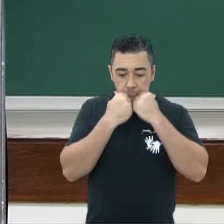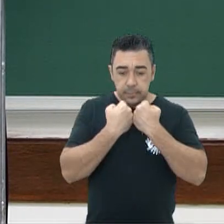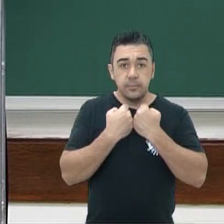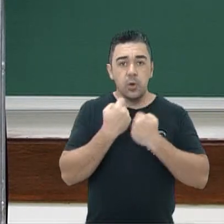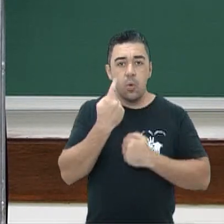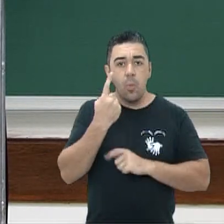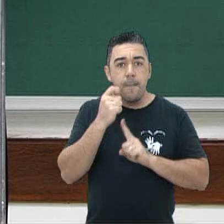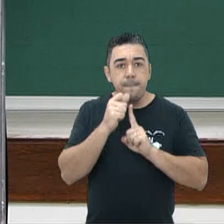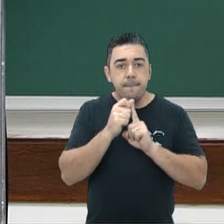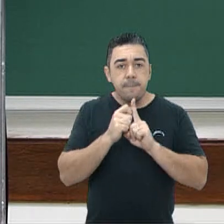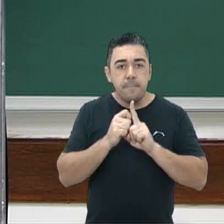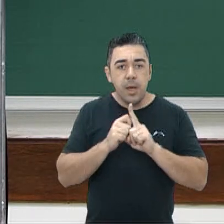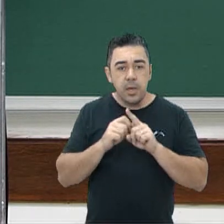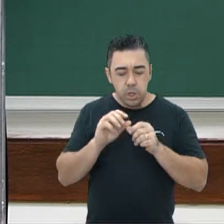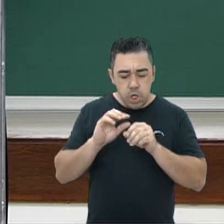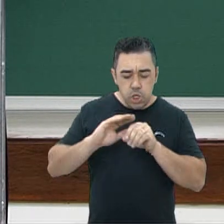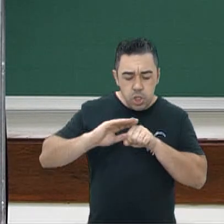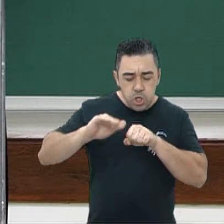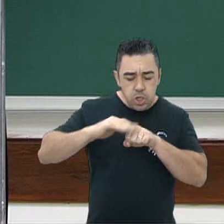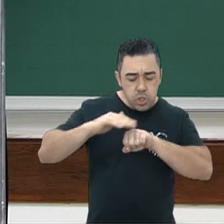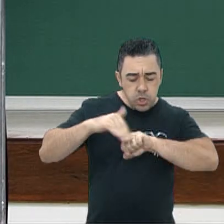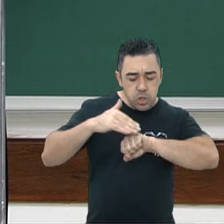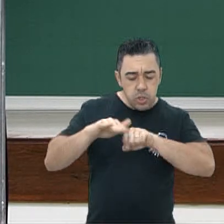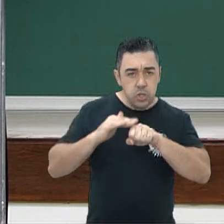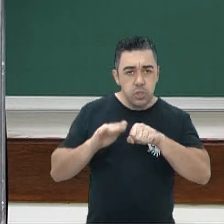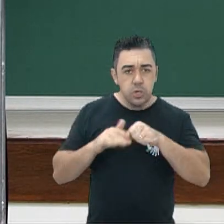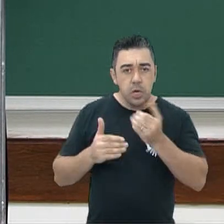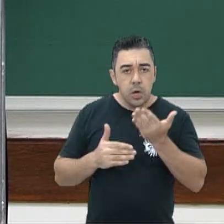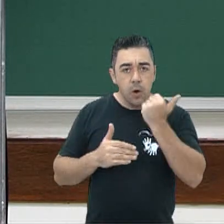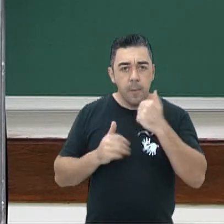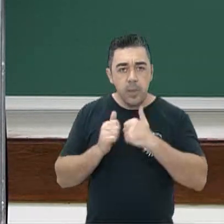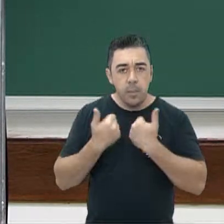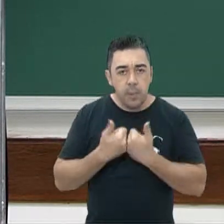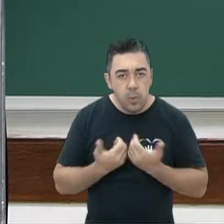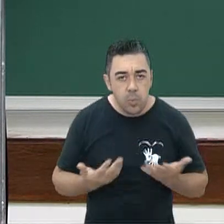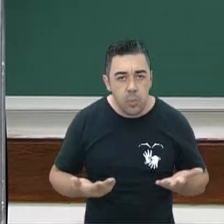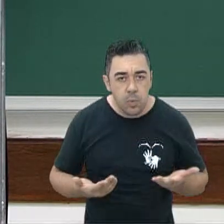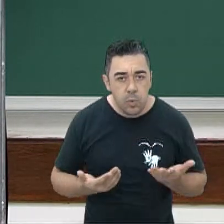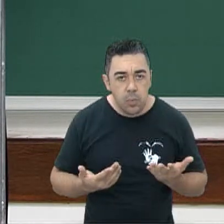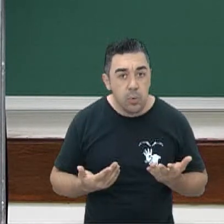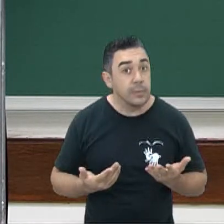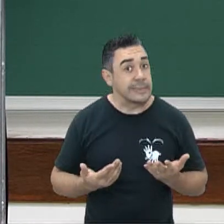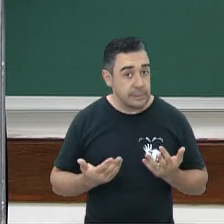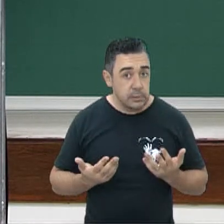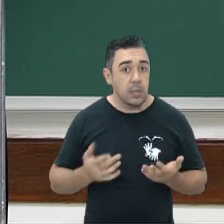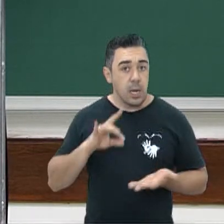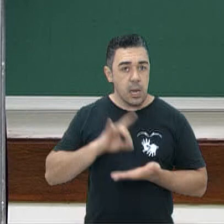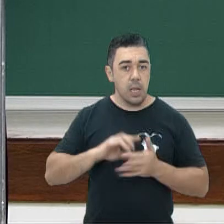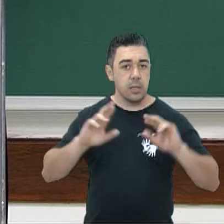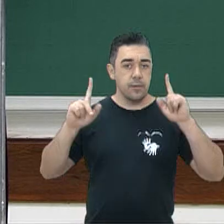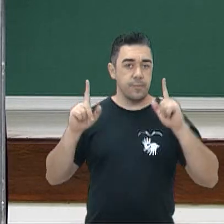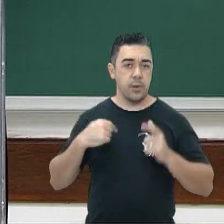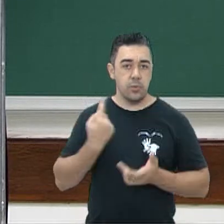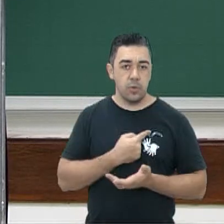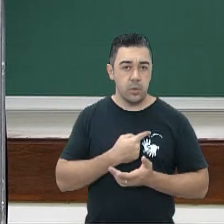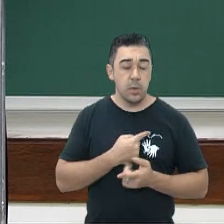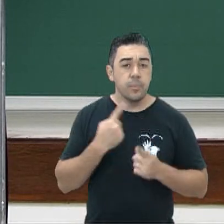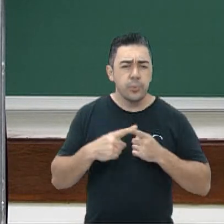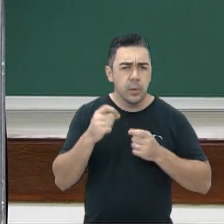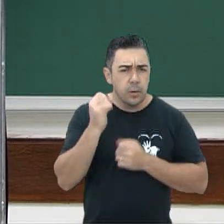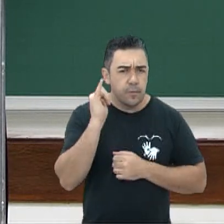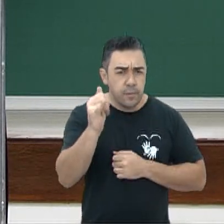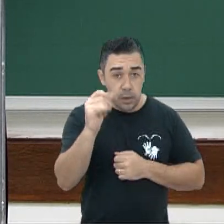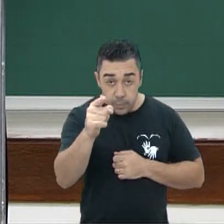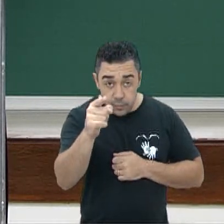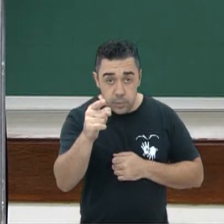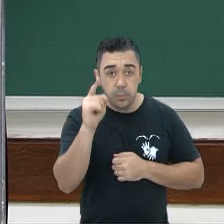10, um mês, tiravam um bolorzinho de cima e comiam. Então uma realidade completamente diferente da nossa. E por que eu estou dizendo isso para